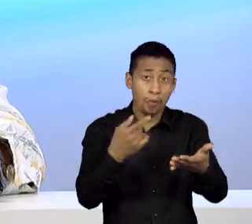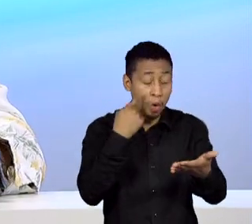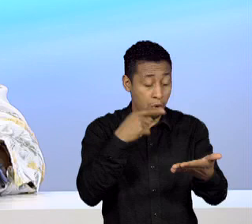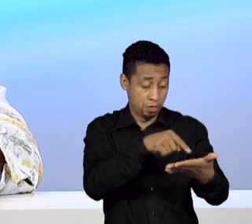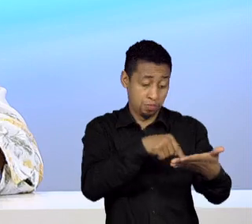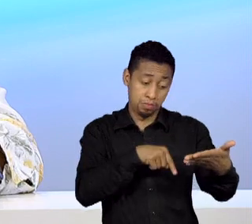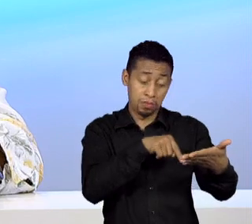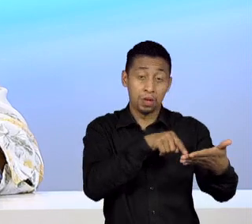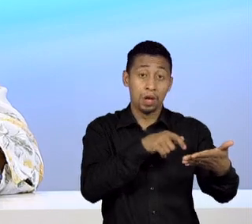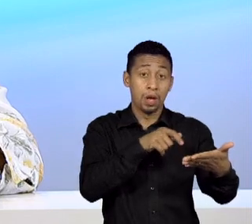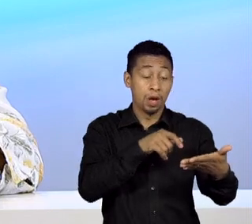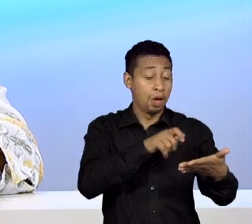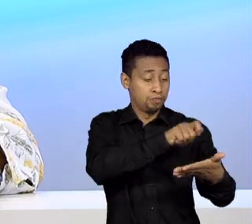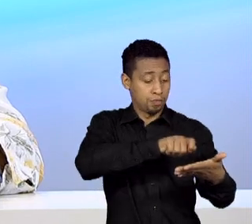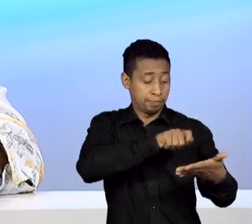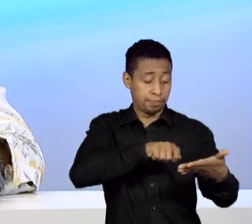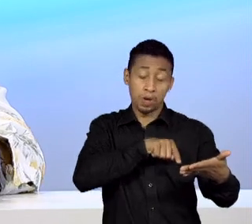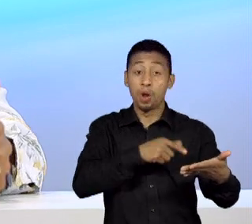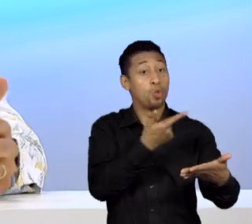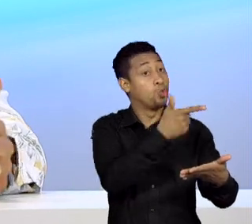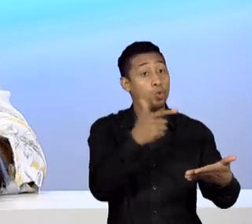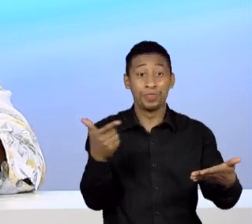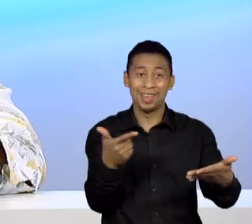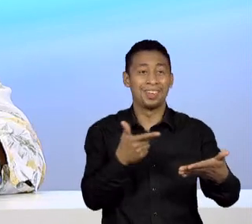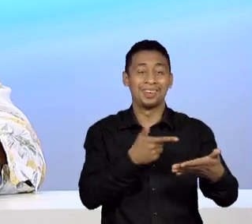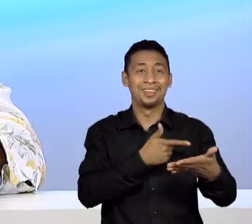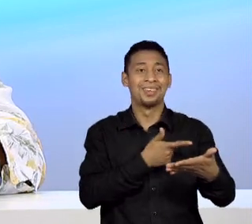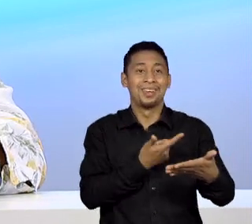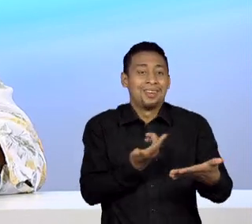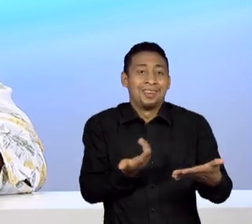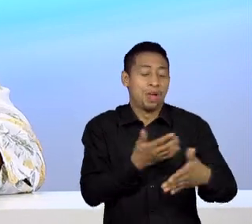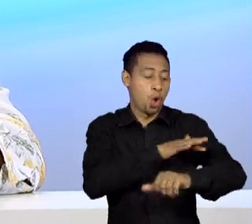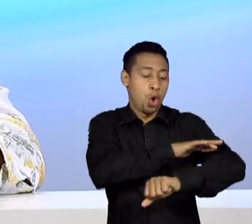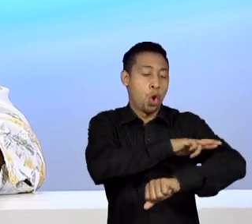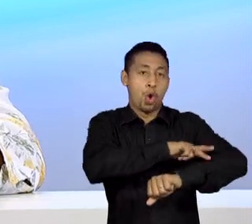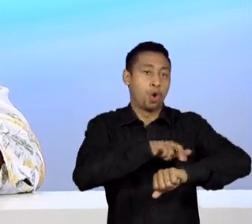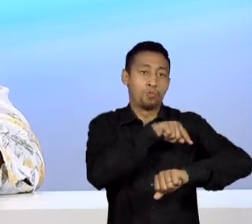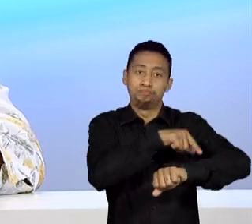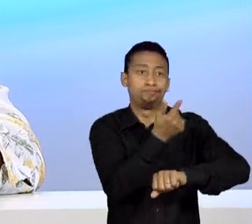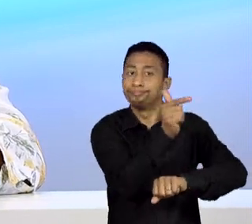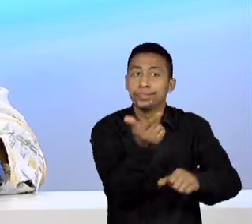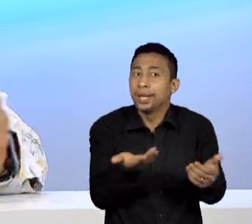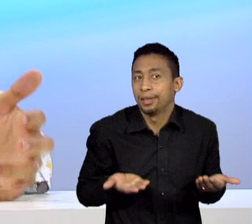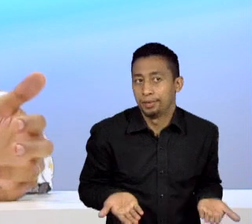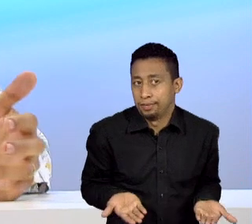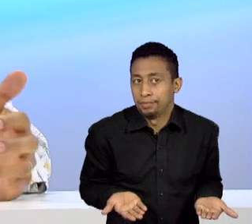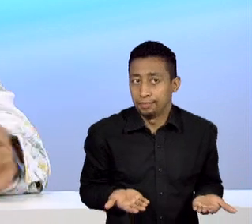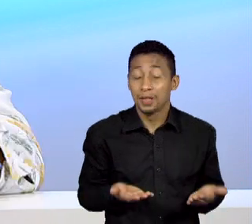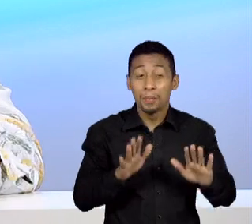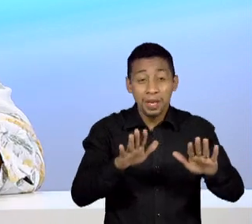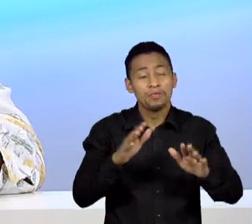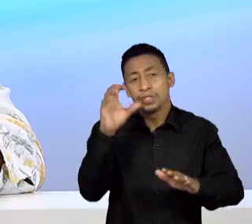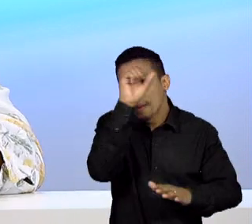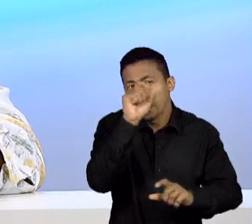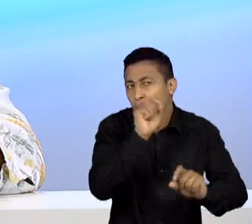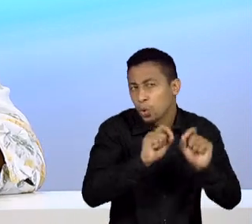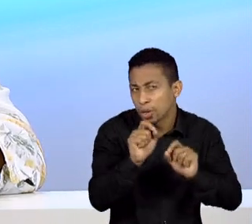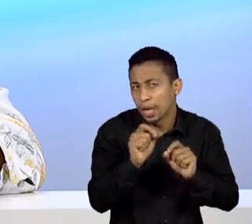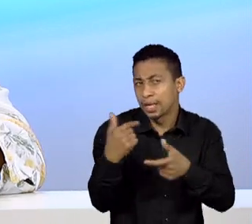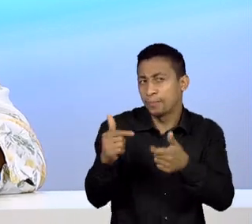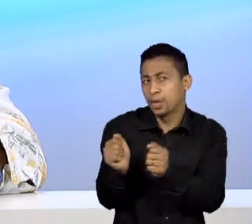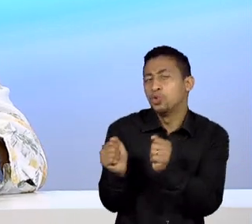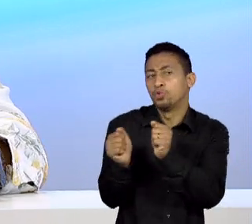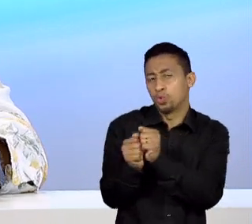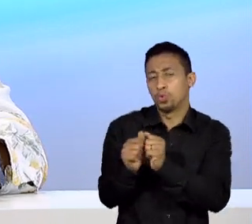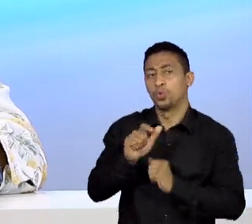você comentasse um pouco o que você aprendeu dessa discussão ao longo de todo esse período, trabalhando com Lázaro Ramos, inclusive o